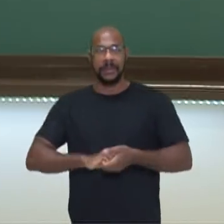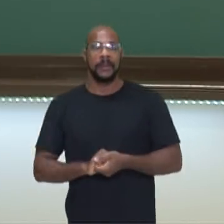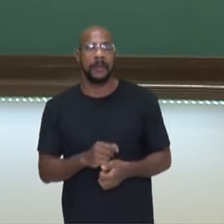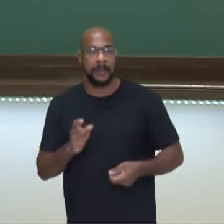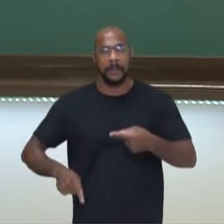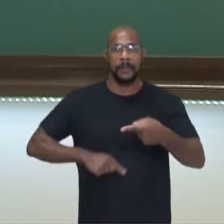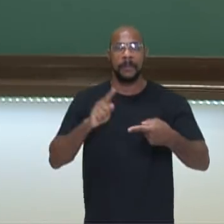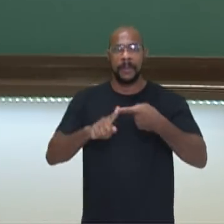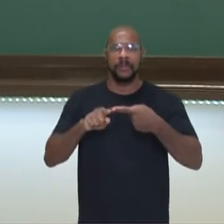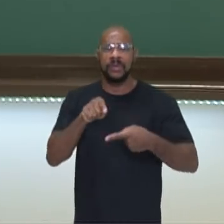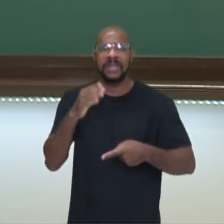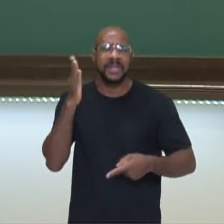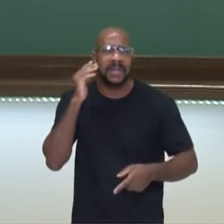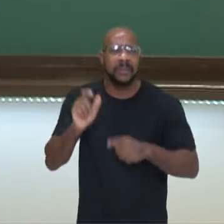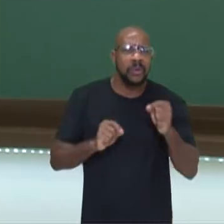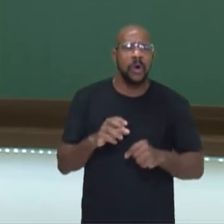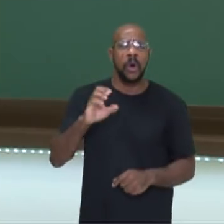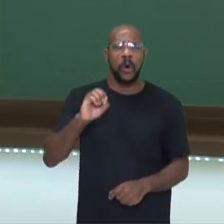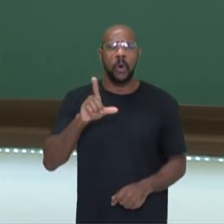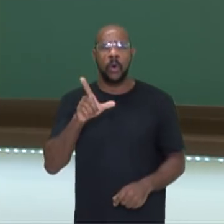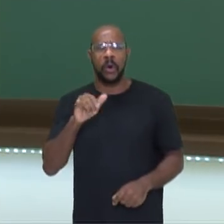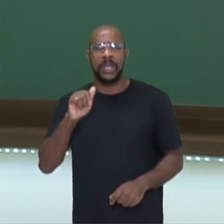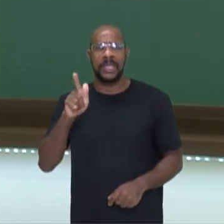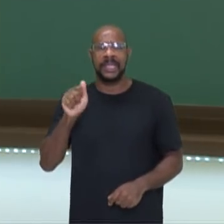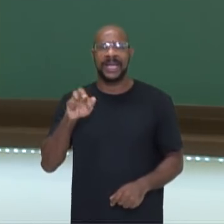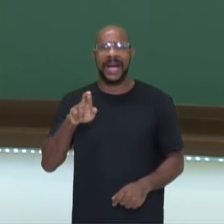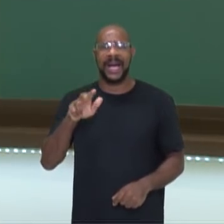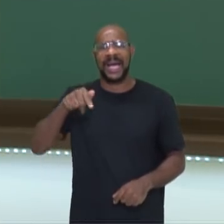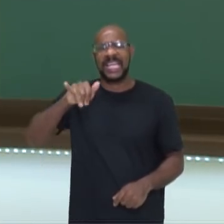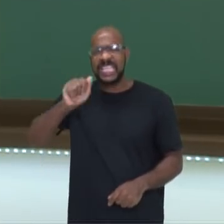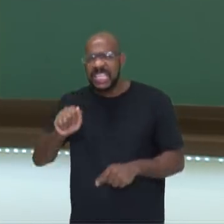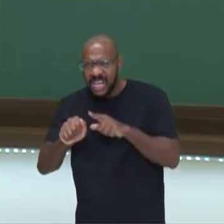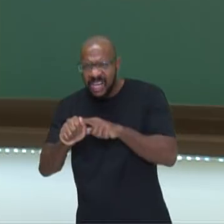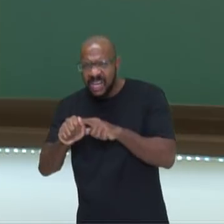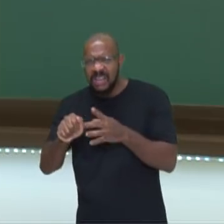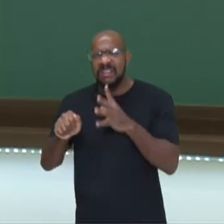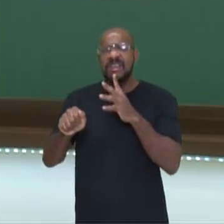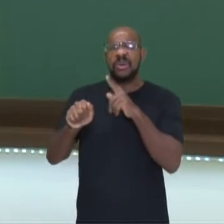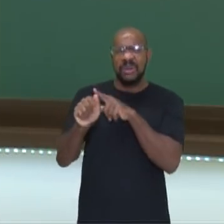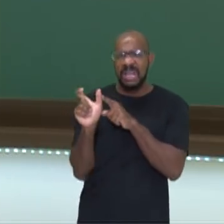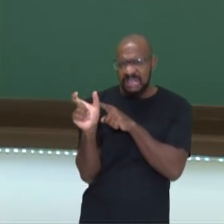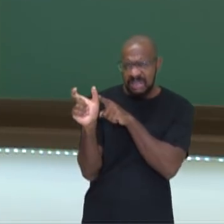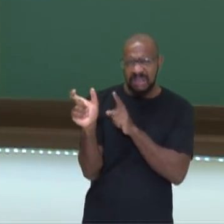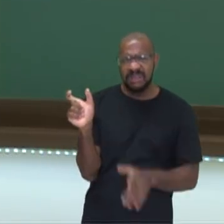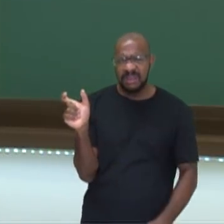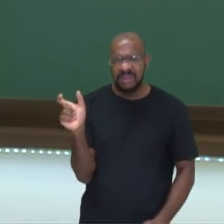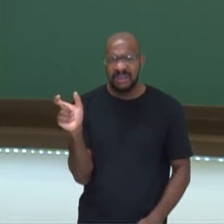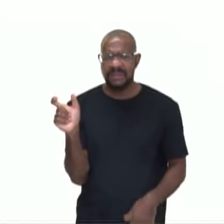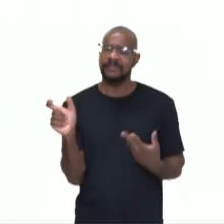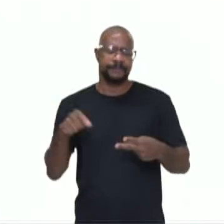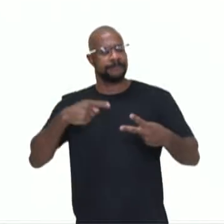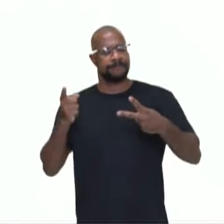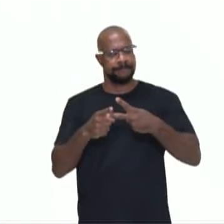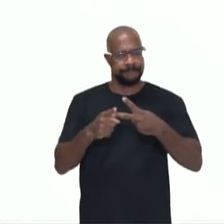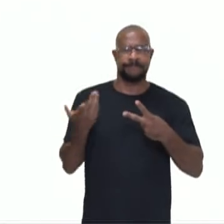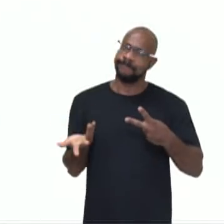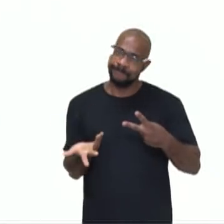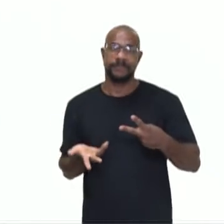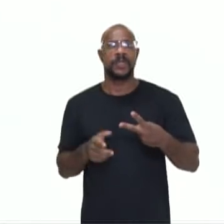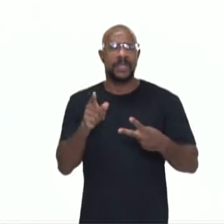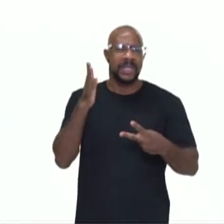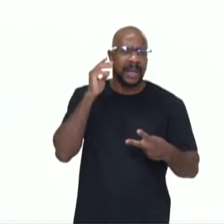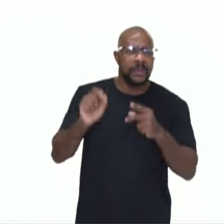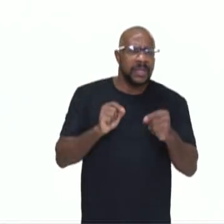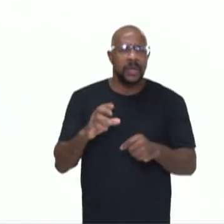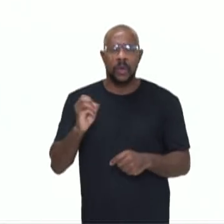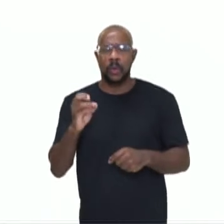Primeiro, você sabe o que é uma oligarquia? Enquanto você pensa, próxima, você sabe o que